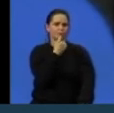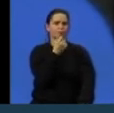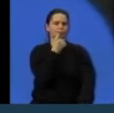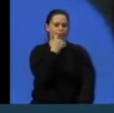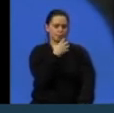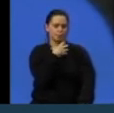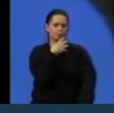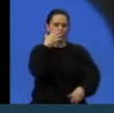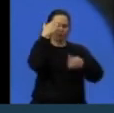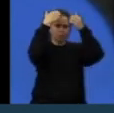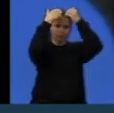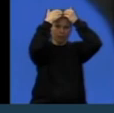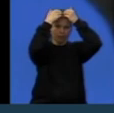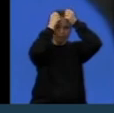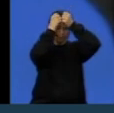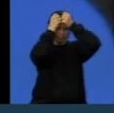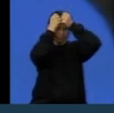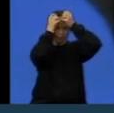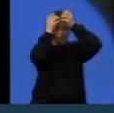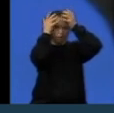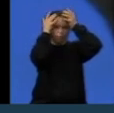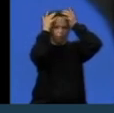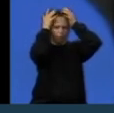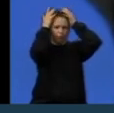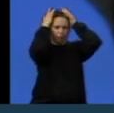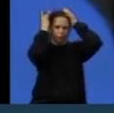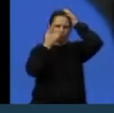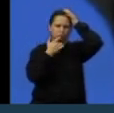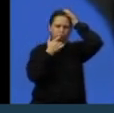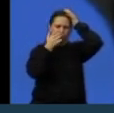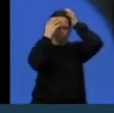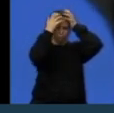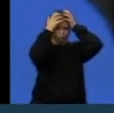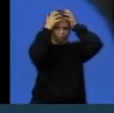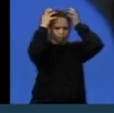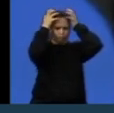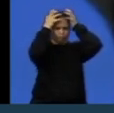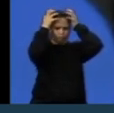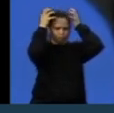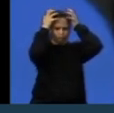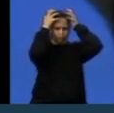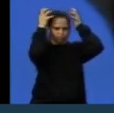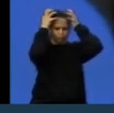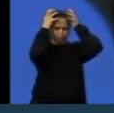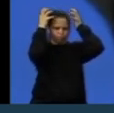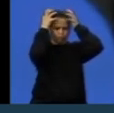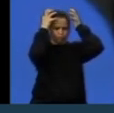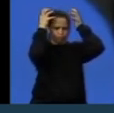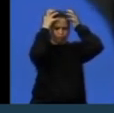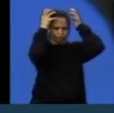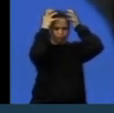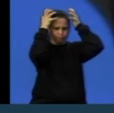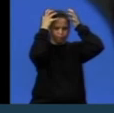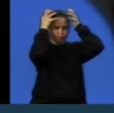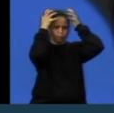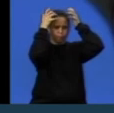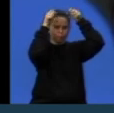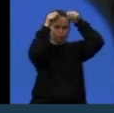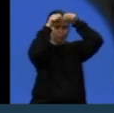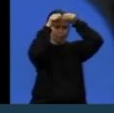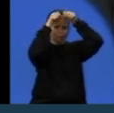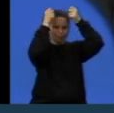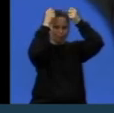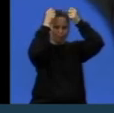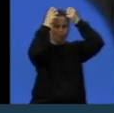do tecido cerebral, fazendo com que aumente a pressão intracraniana e comprometendo, consequentemente,